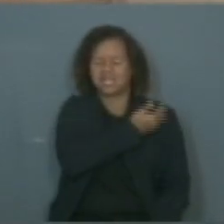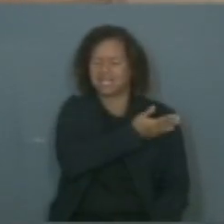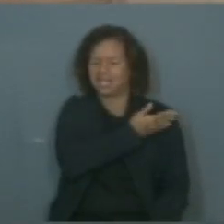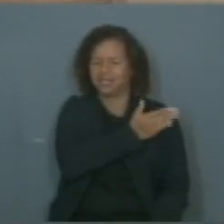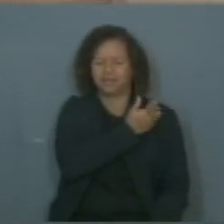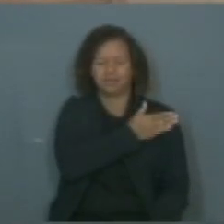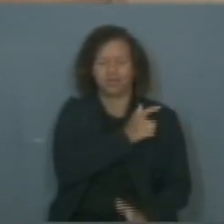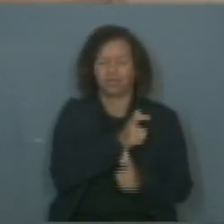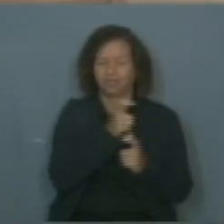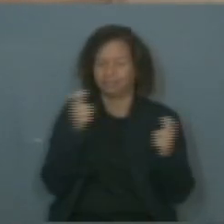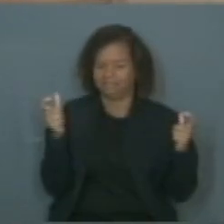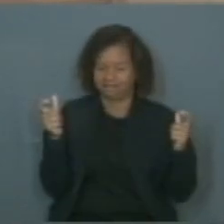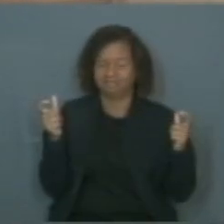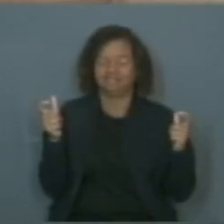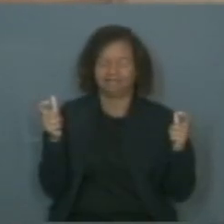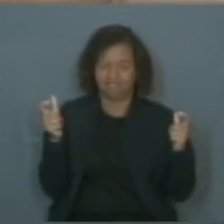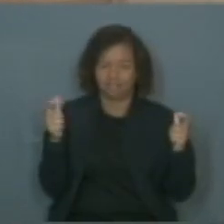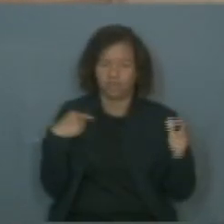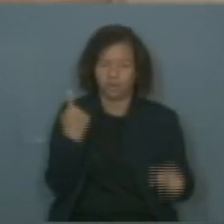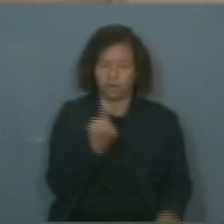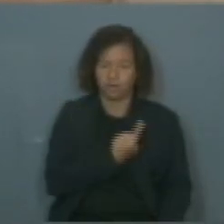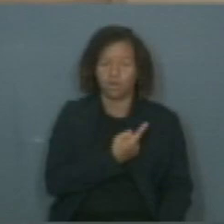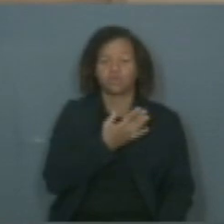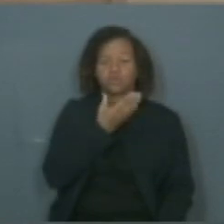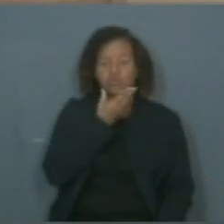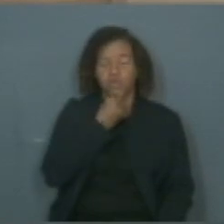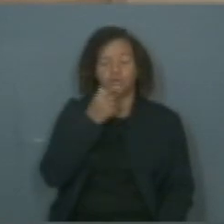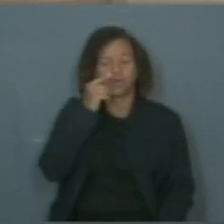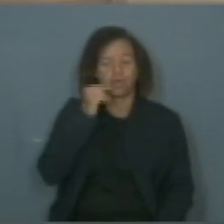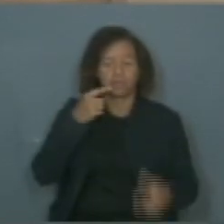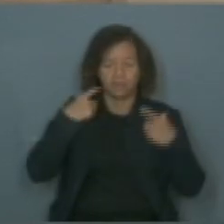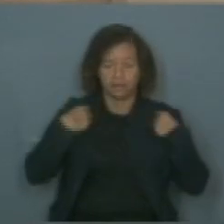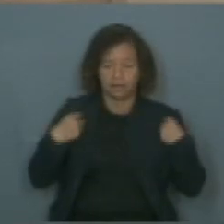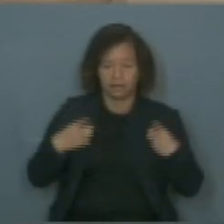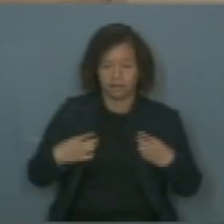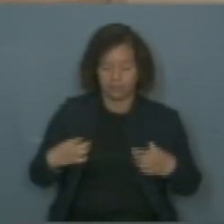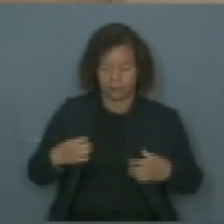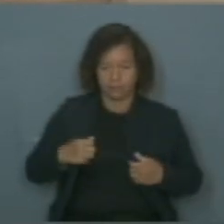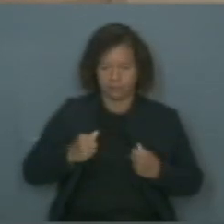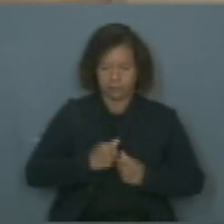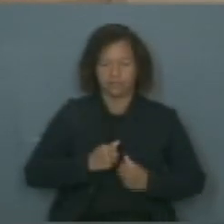grande com os nossos homens e mulheres de farda.